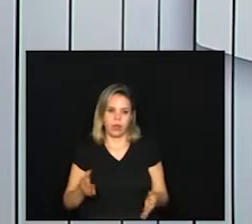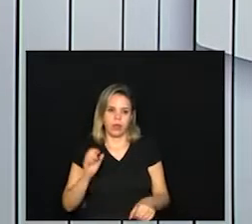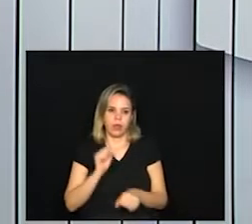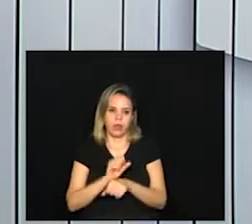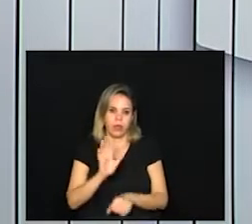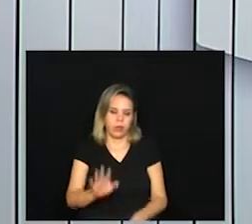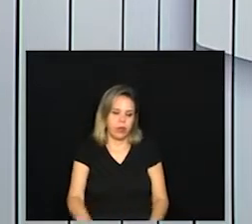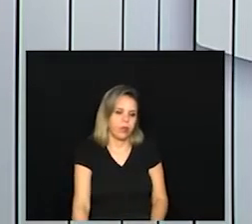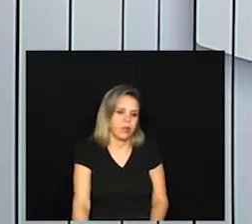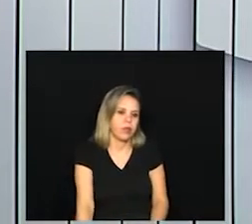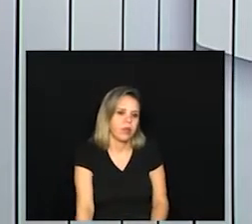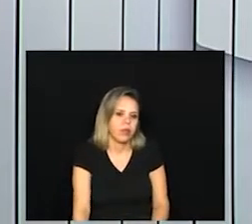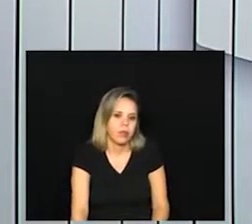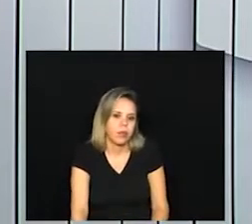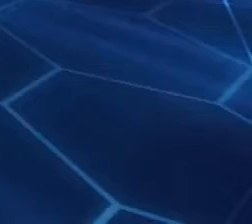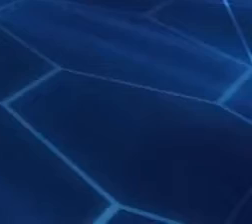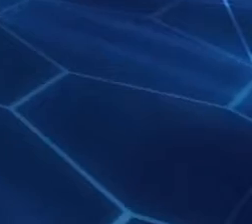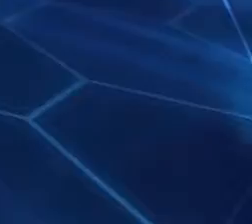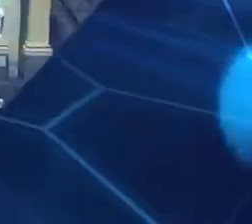Não saia daí.